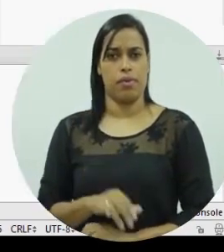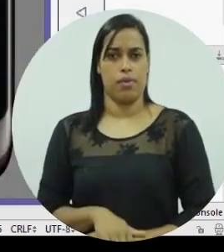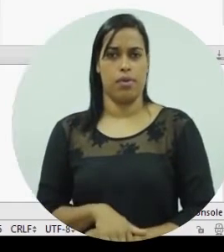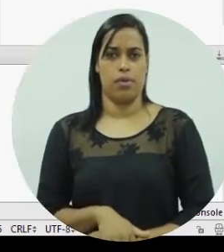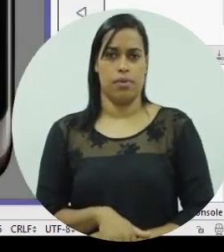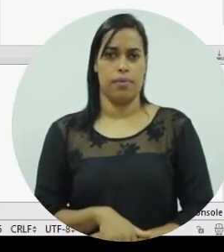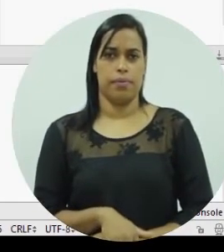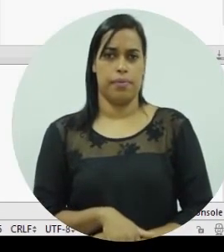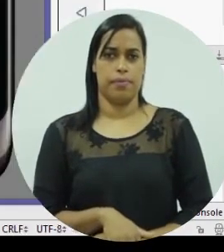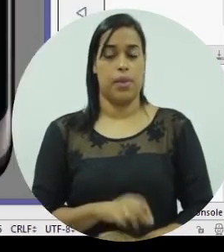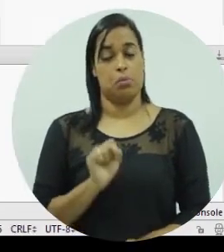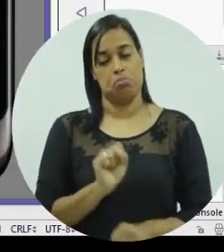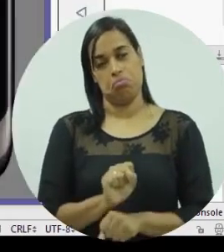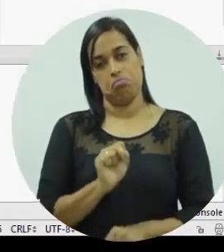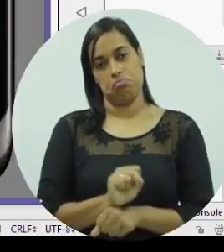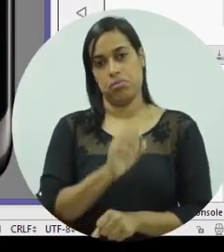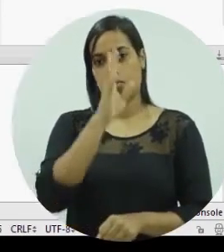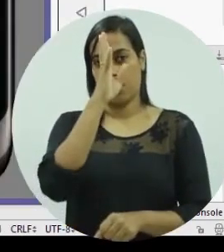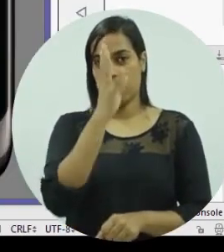e esperar o resultado.